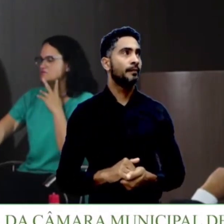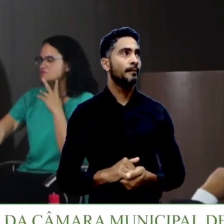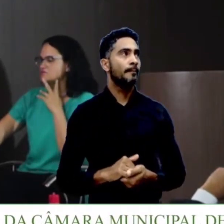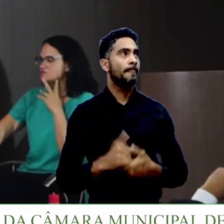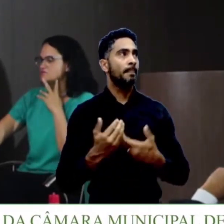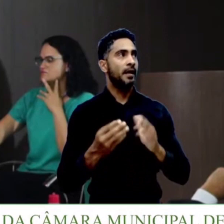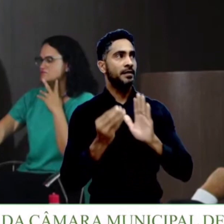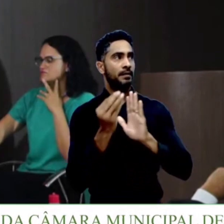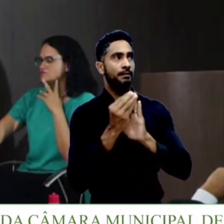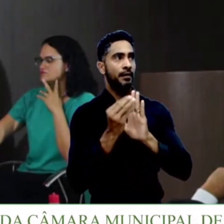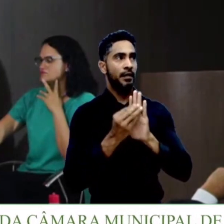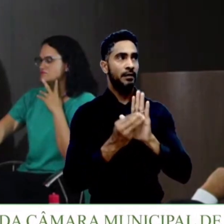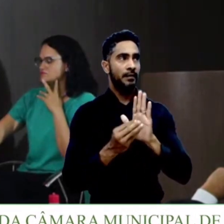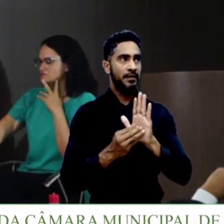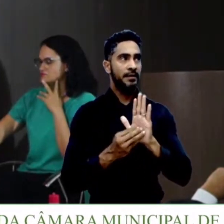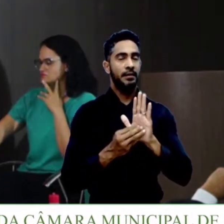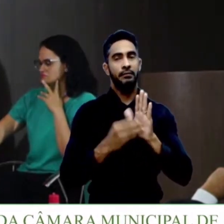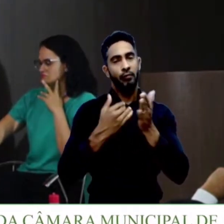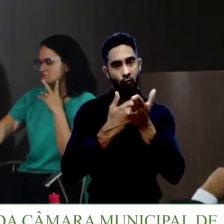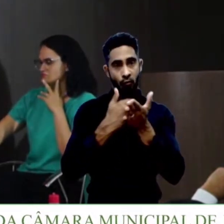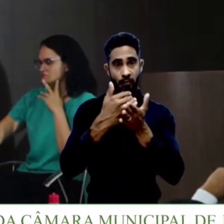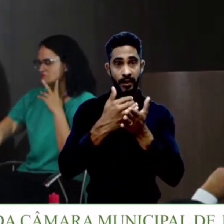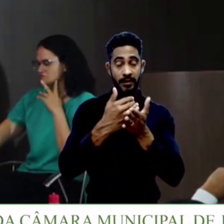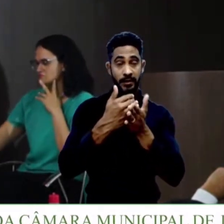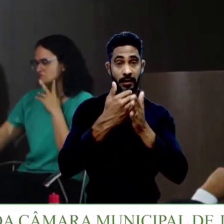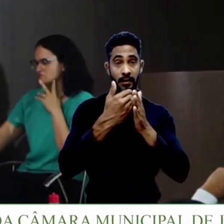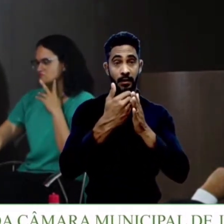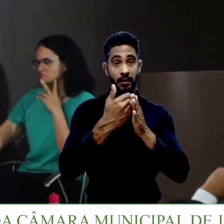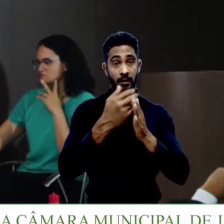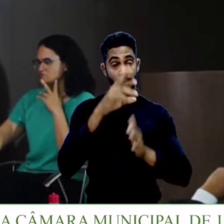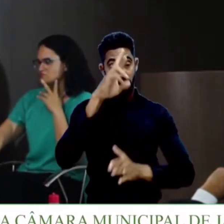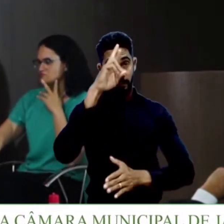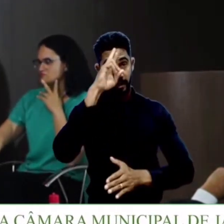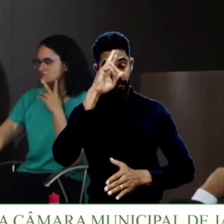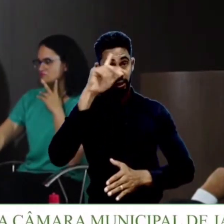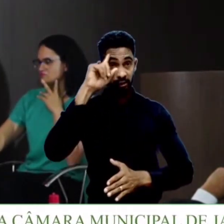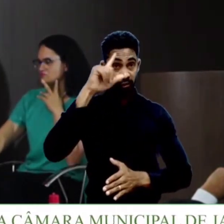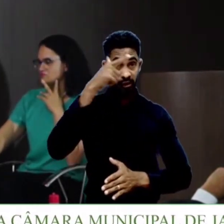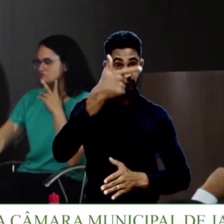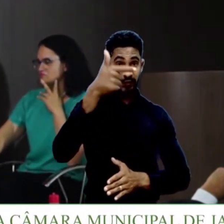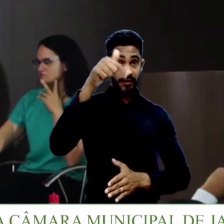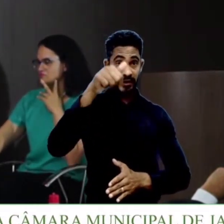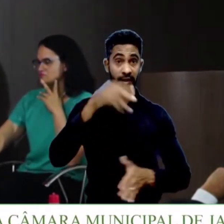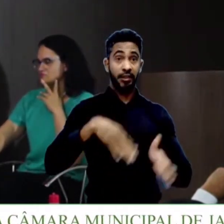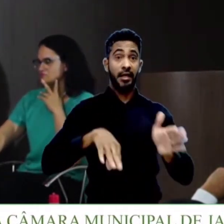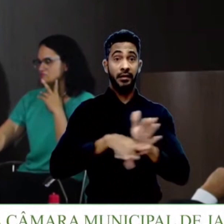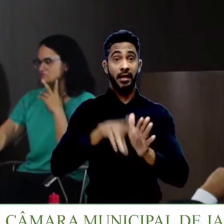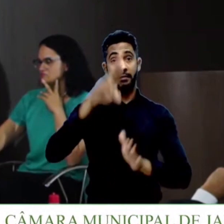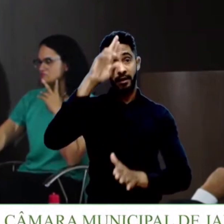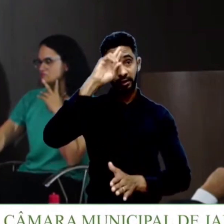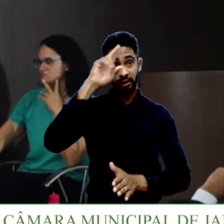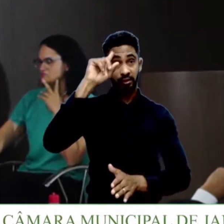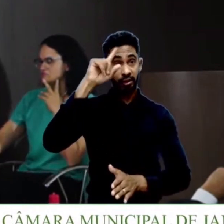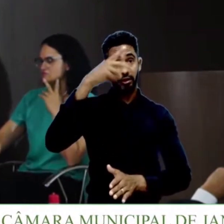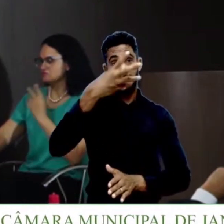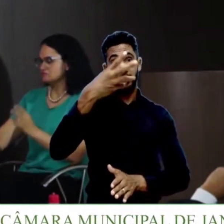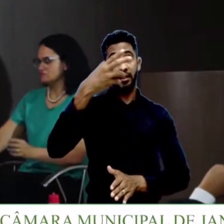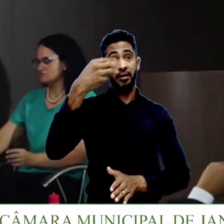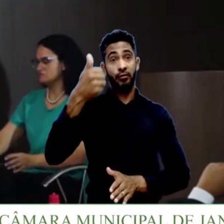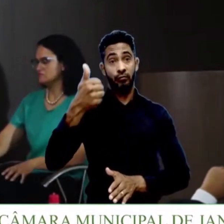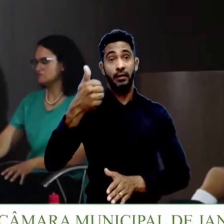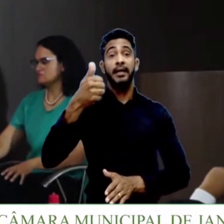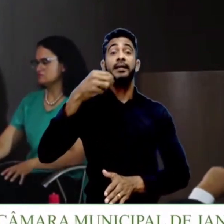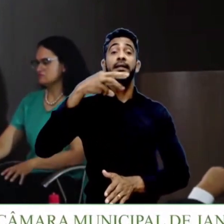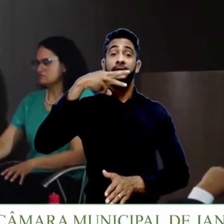Essa programação ela vai do meio-dia do dia 27 até meio-dia do dia 31 de março.